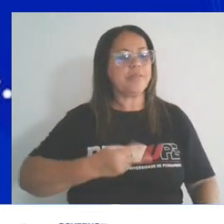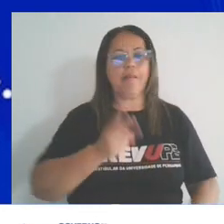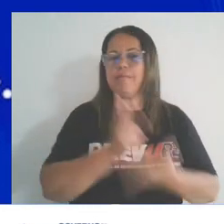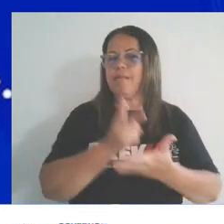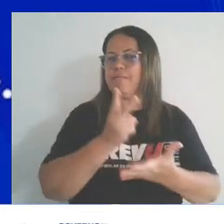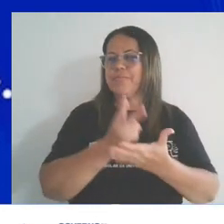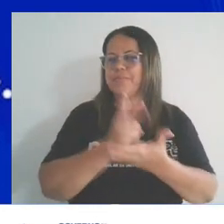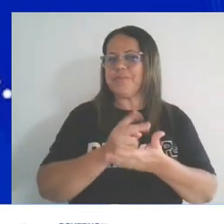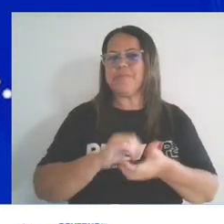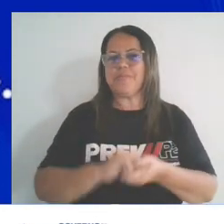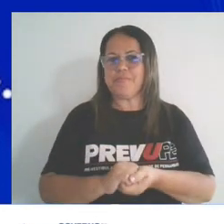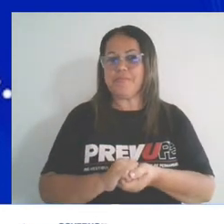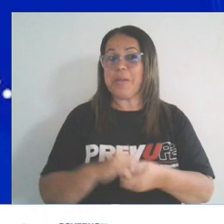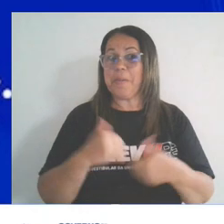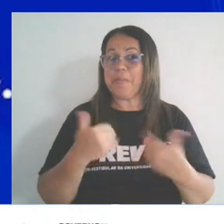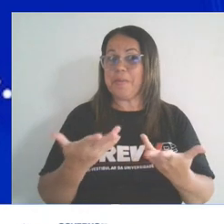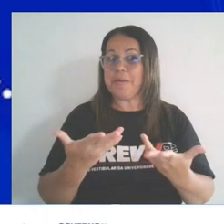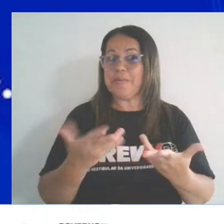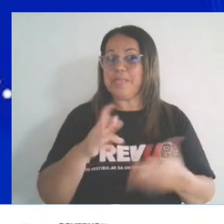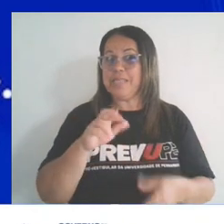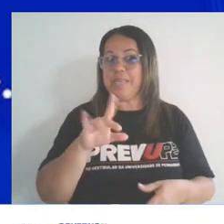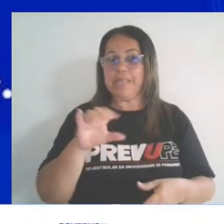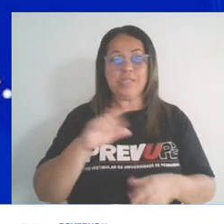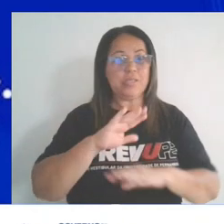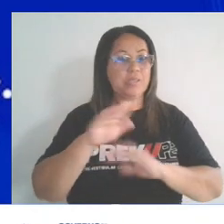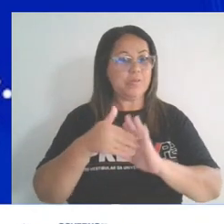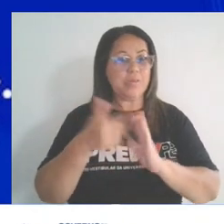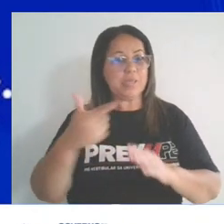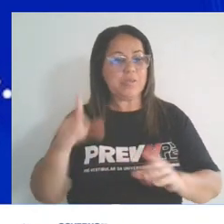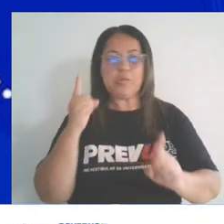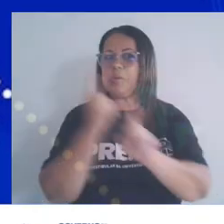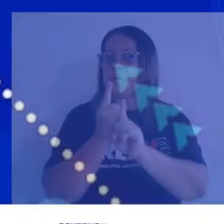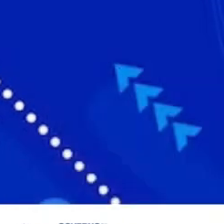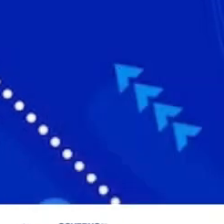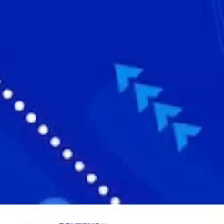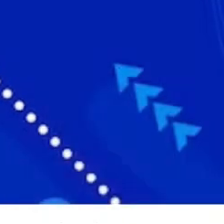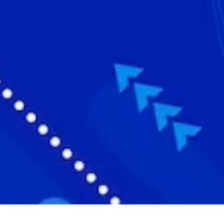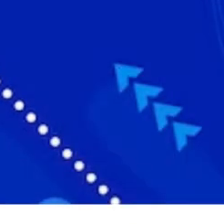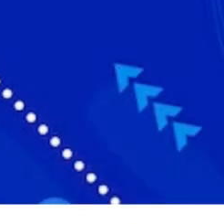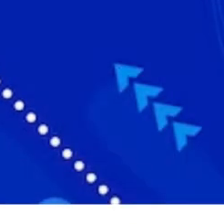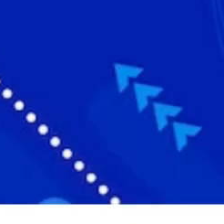provocações. E por essas redes, por todas as outras, nos encontramos nos próximos vídeos.